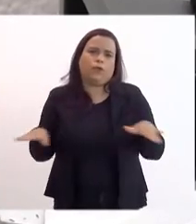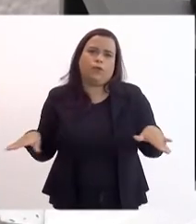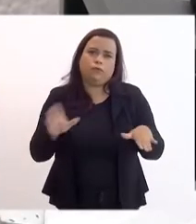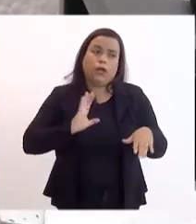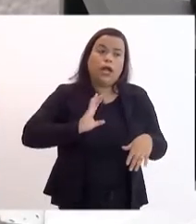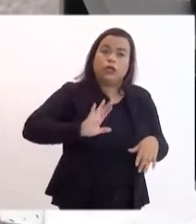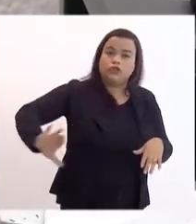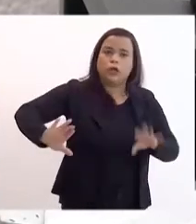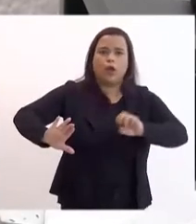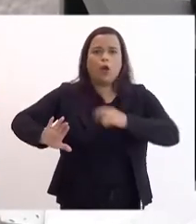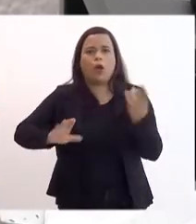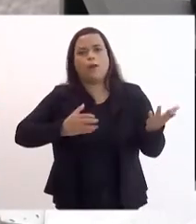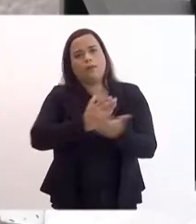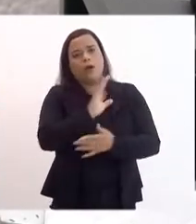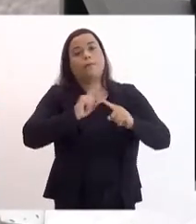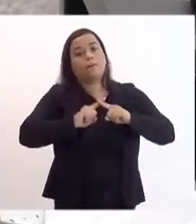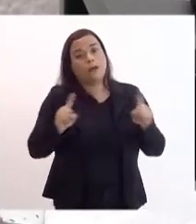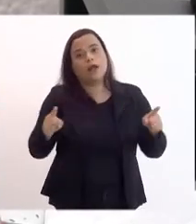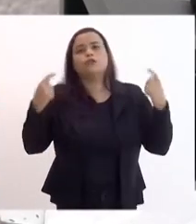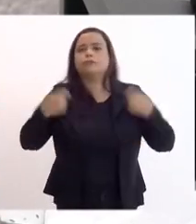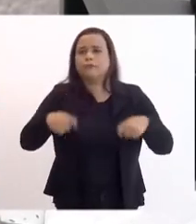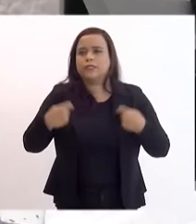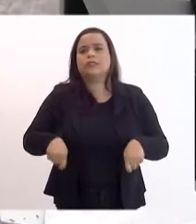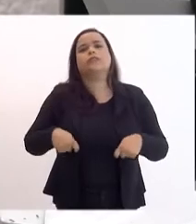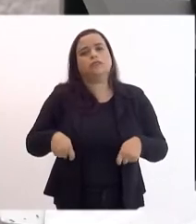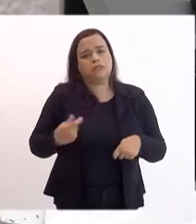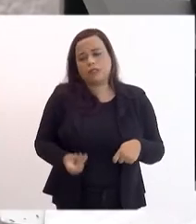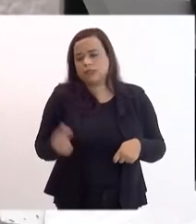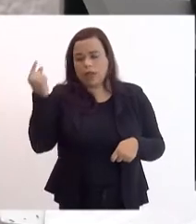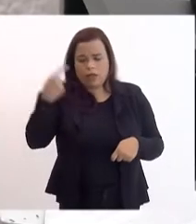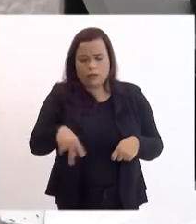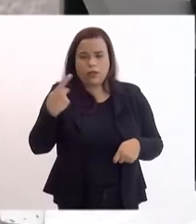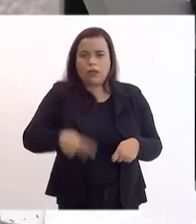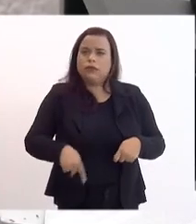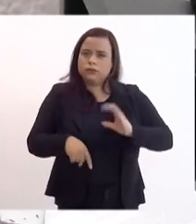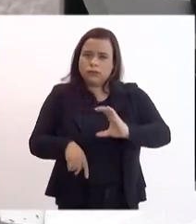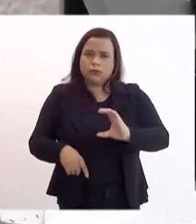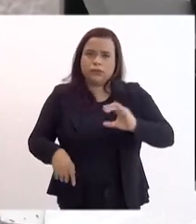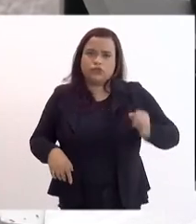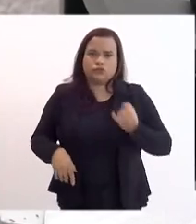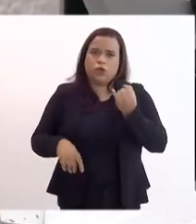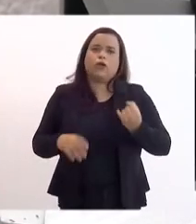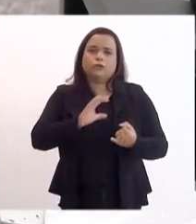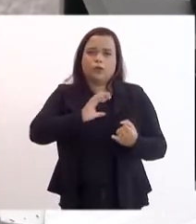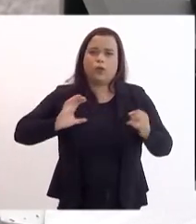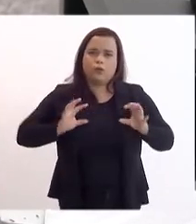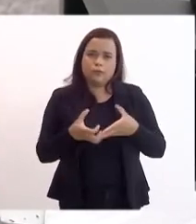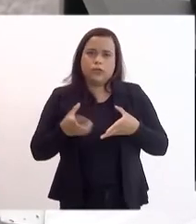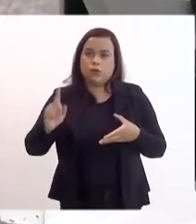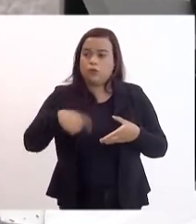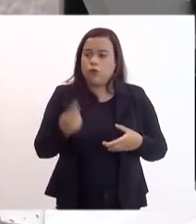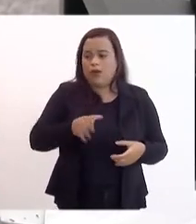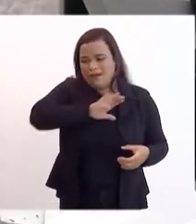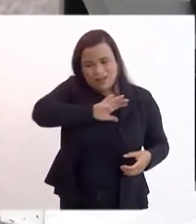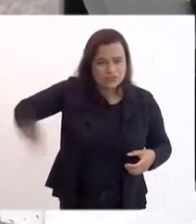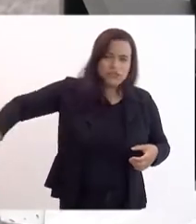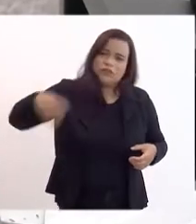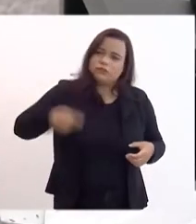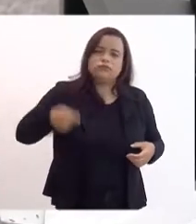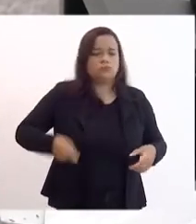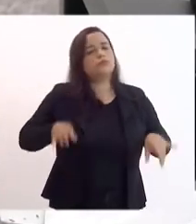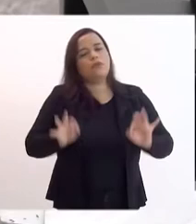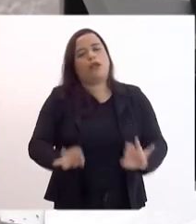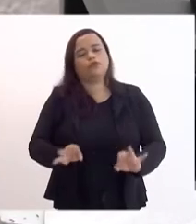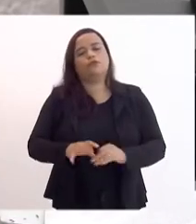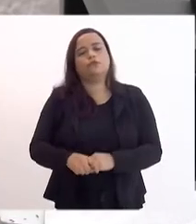Mas considero que tenha que sair da CCJ com a nossa rejeição expressa,